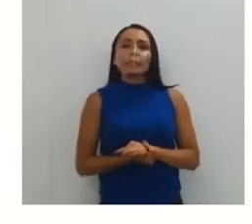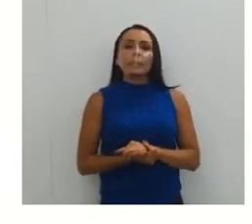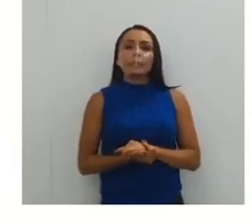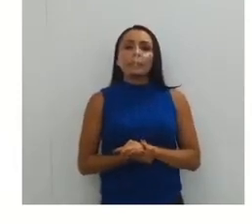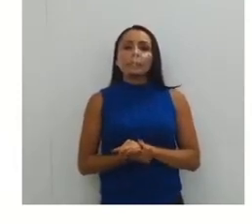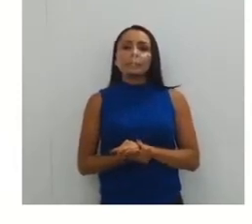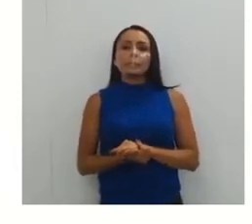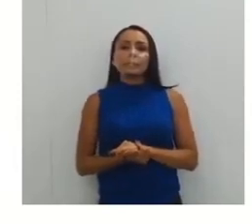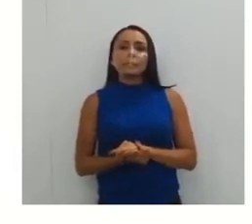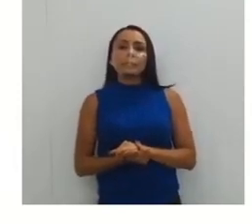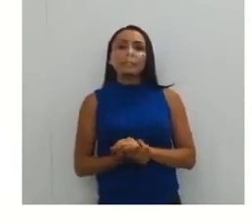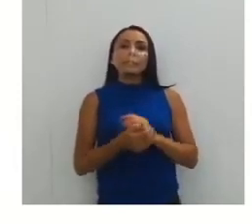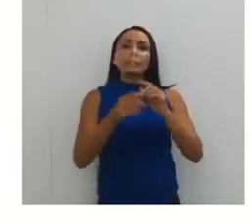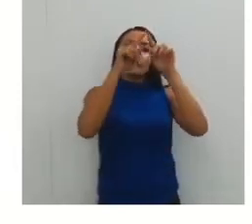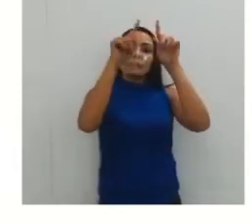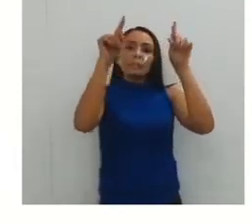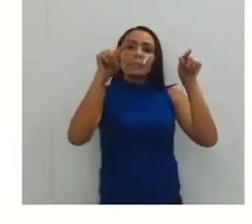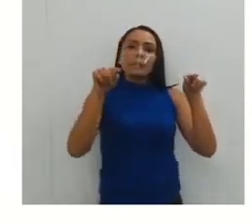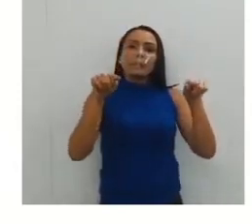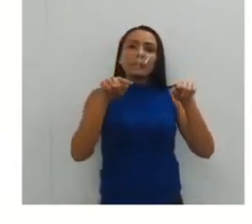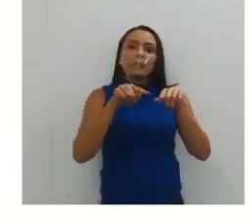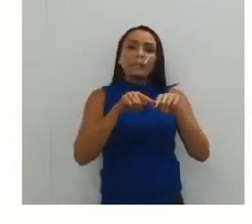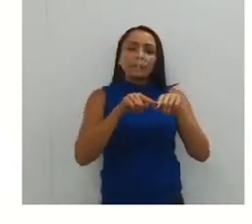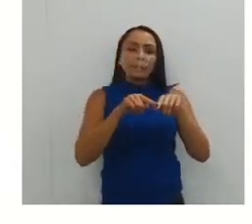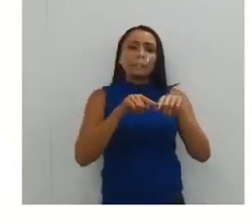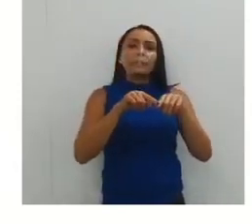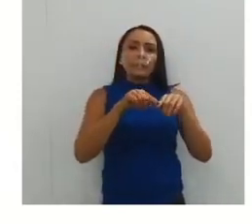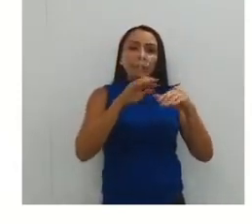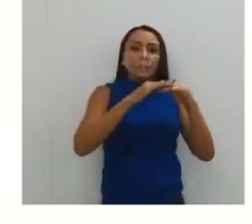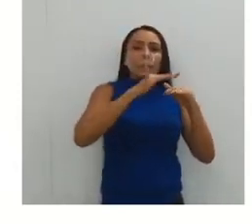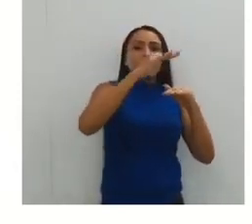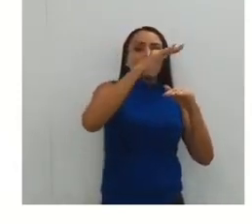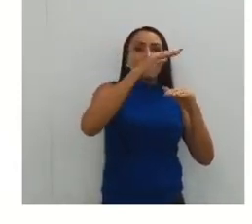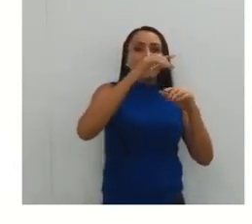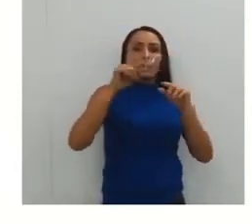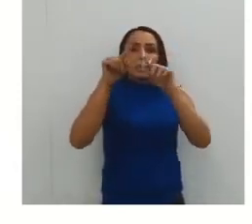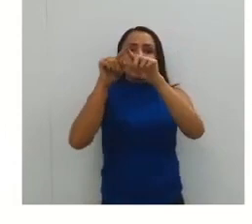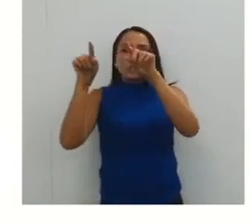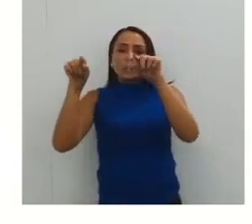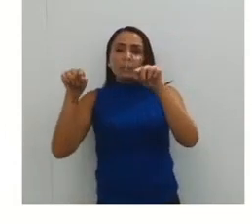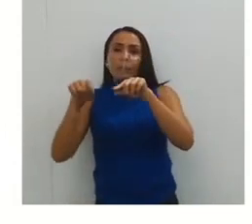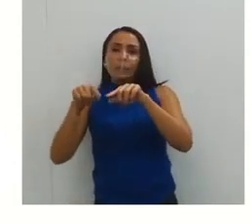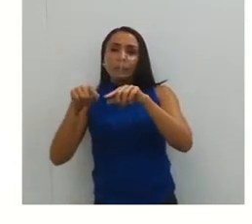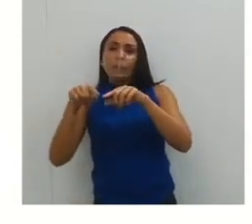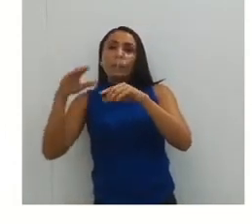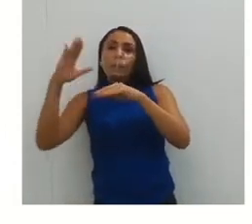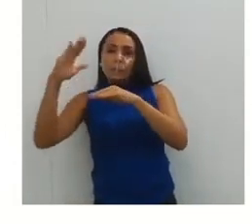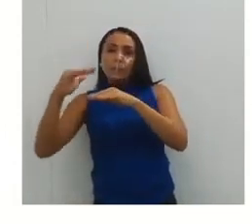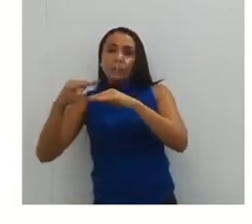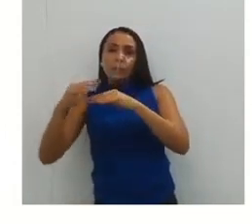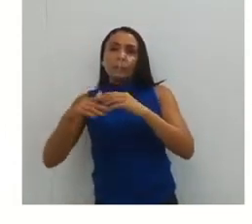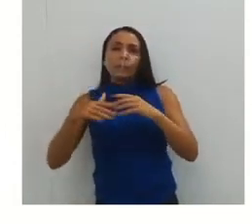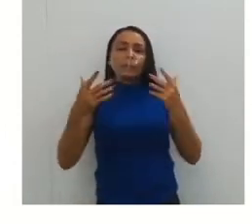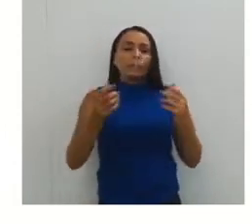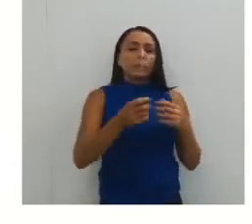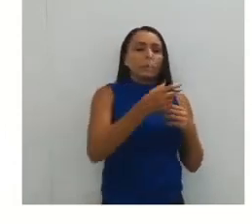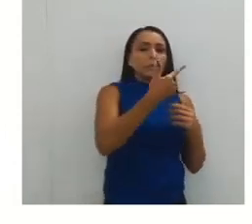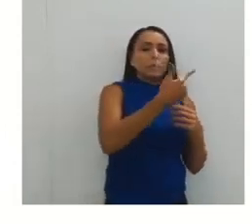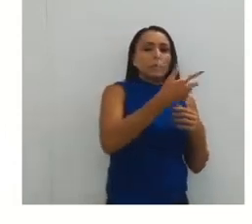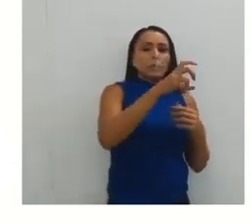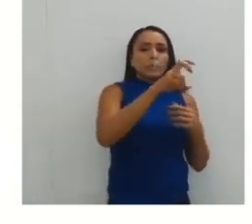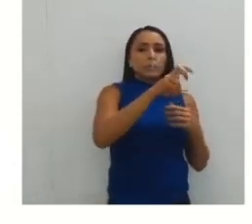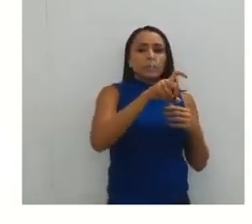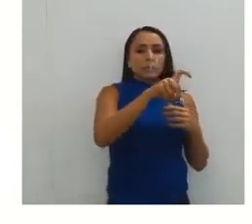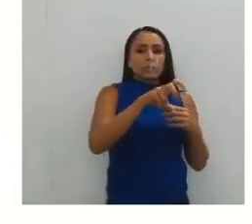vamos ver. A área do quadrado maior e a área do quadrado menor. Beleza, então 2x mais 2